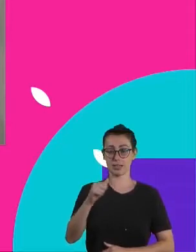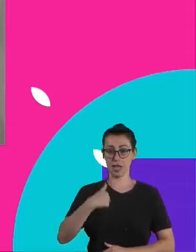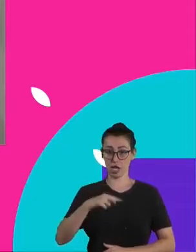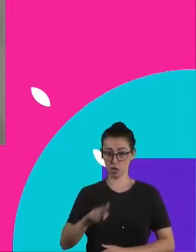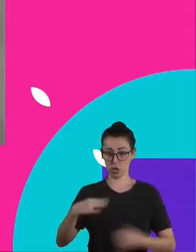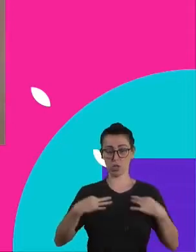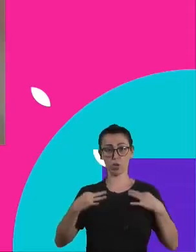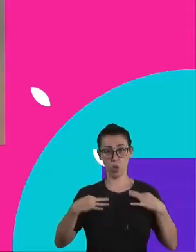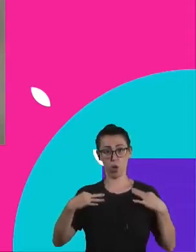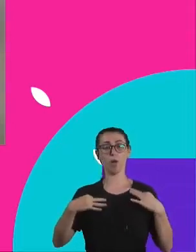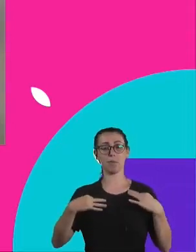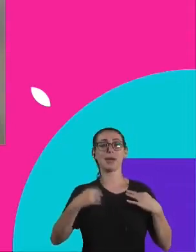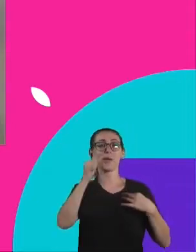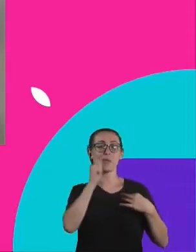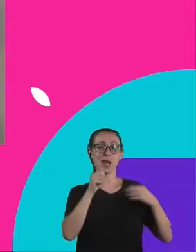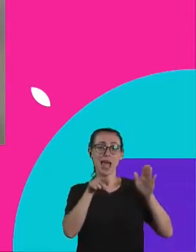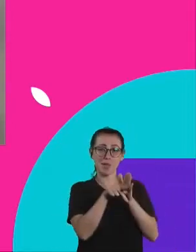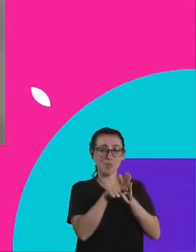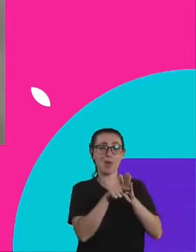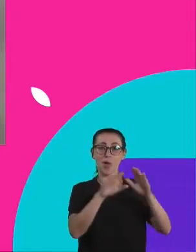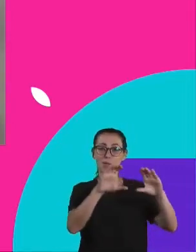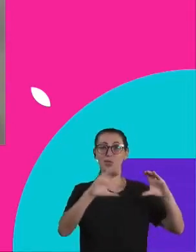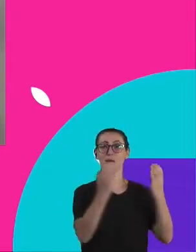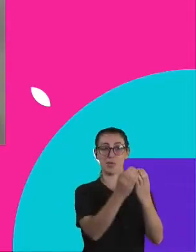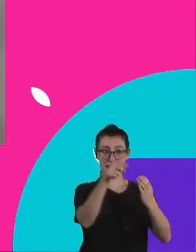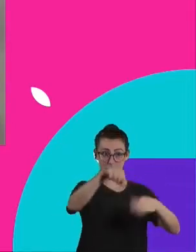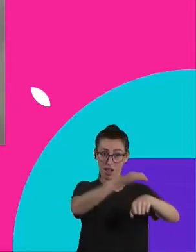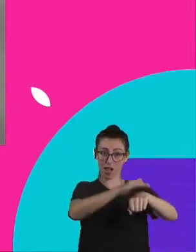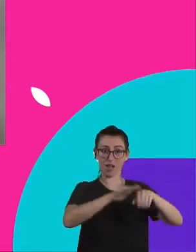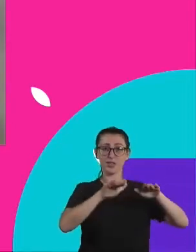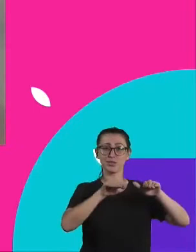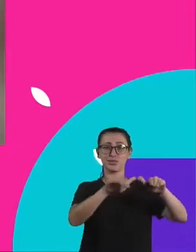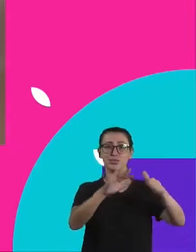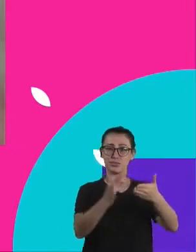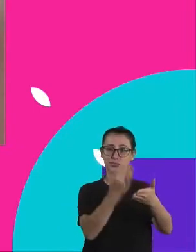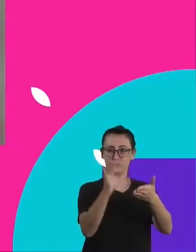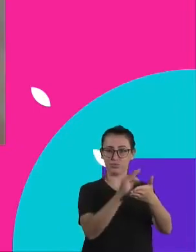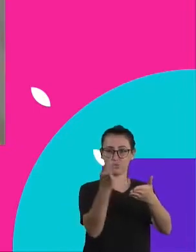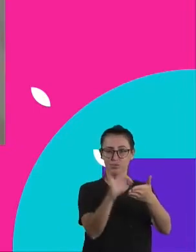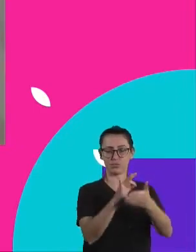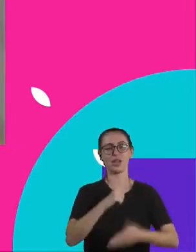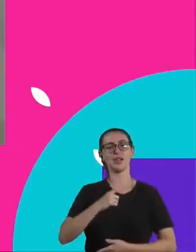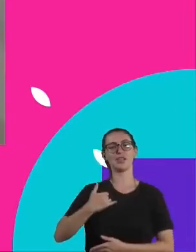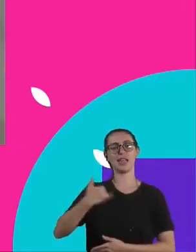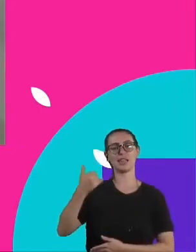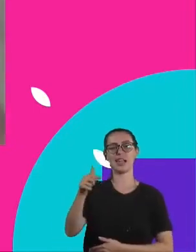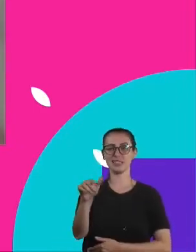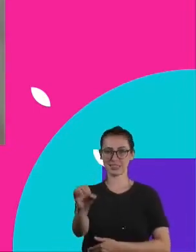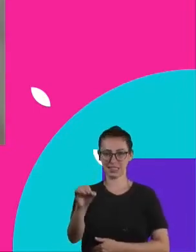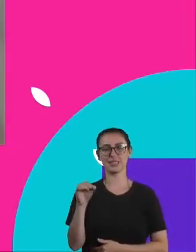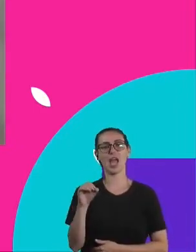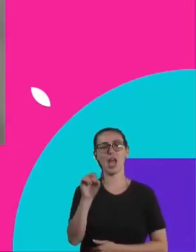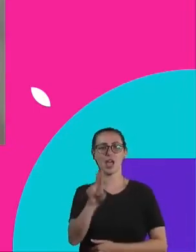de minha comunidade. Eu tenho 60 anos de idade, eu sou uma pessoa de 1,70 m, sou branco,